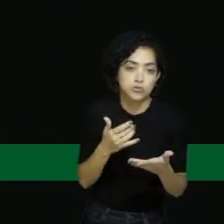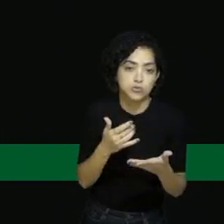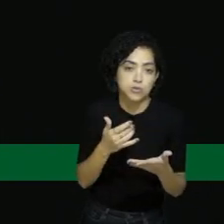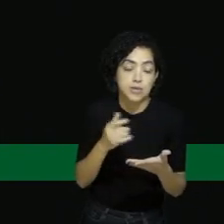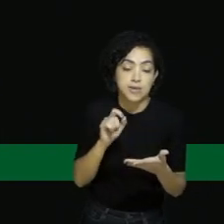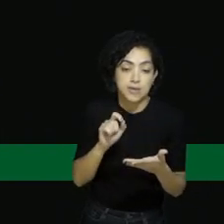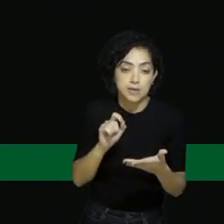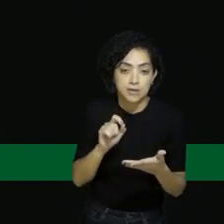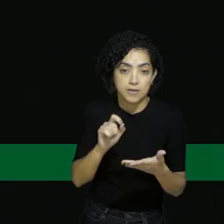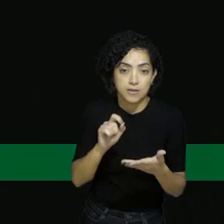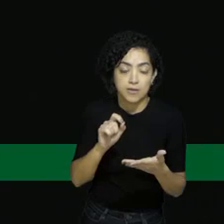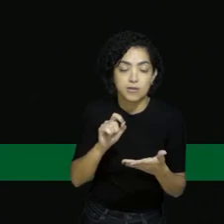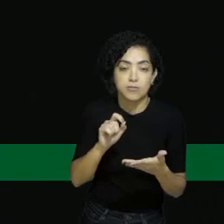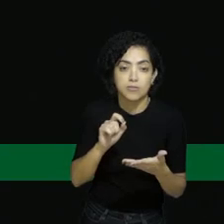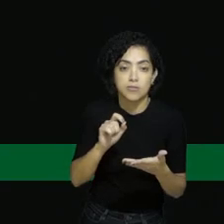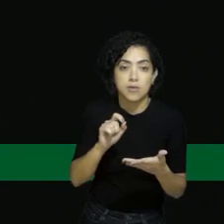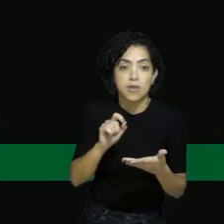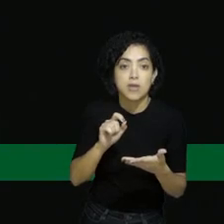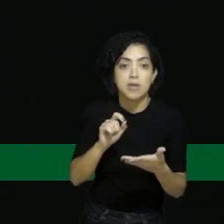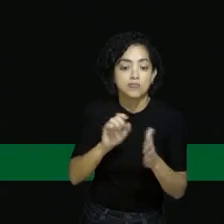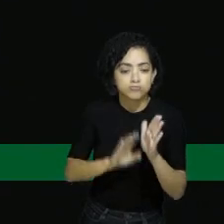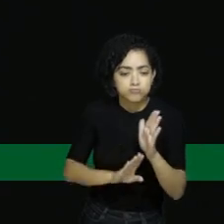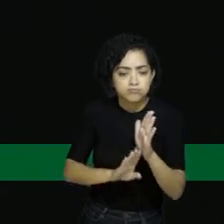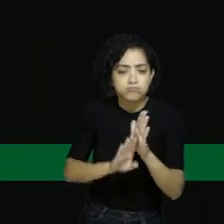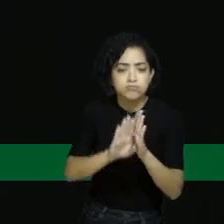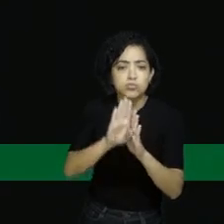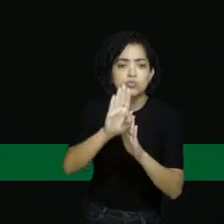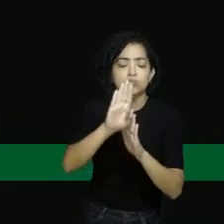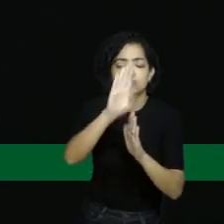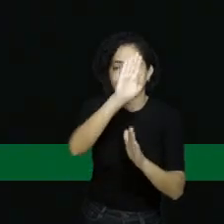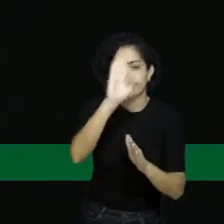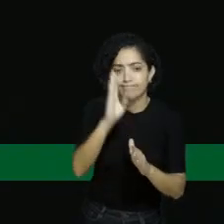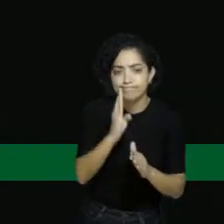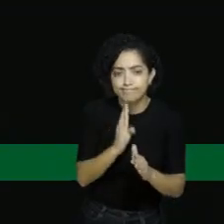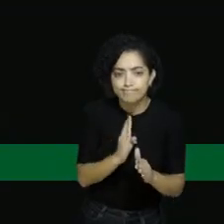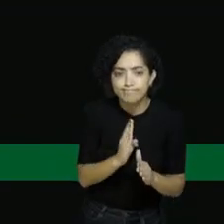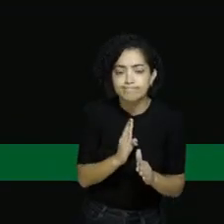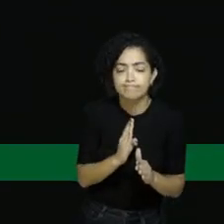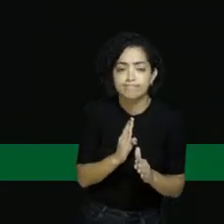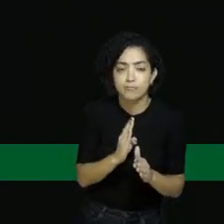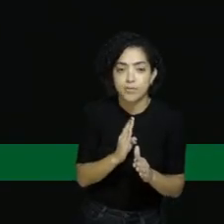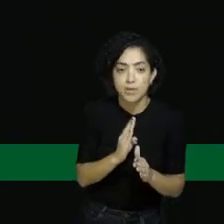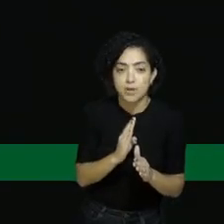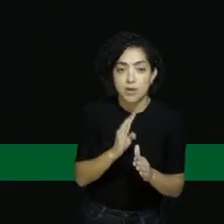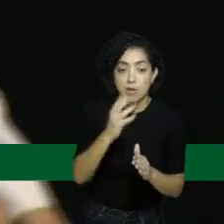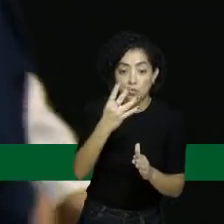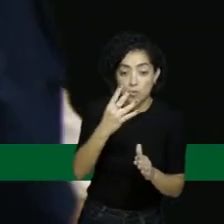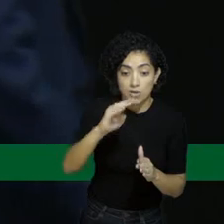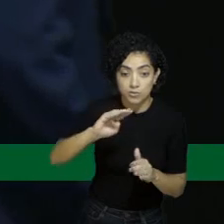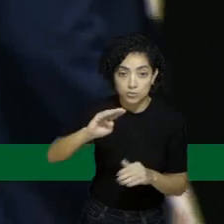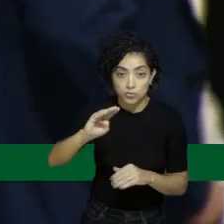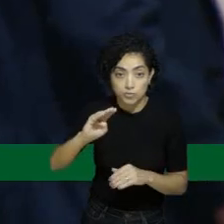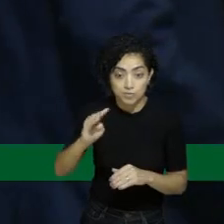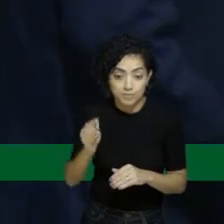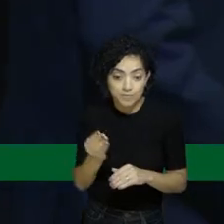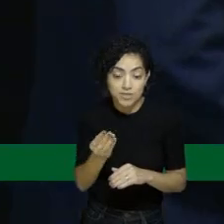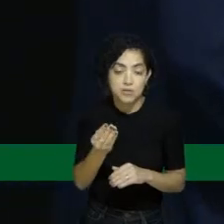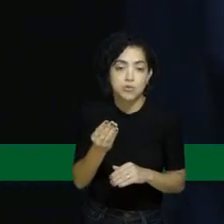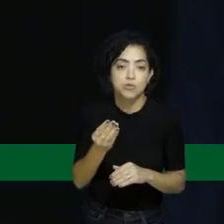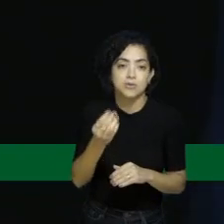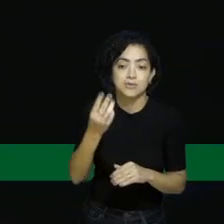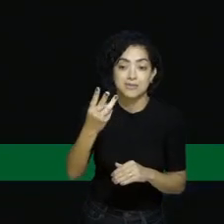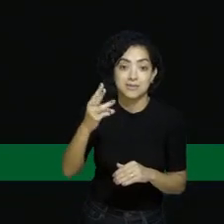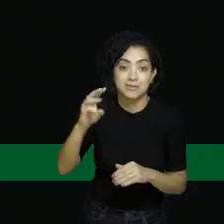cooperativismo catarinense é o recordista brasileiro. Temos nada menos que 4 milhões e 300